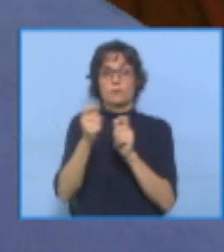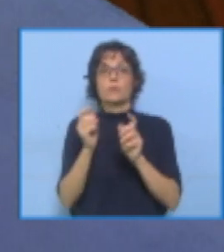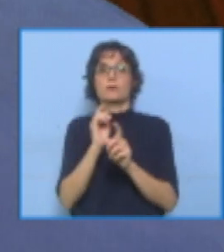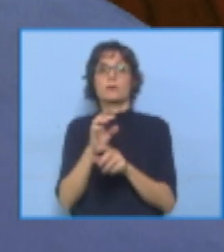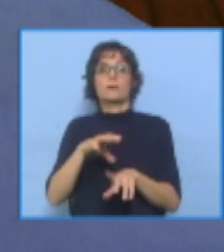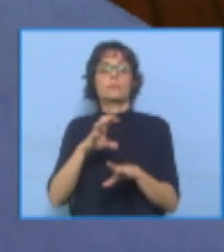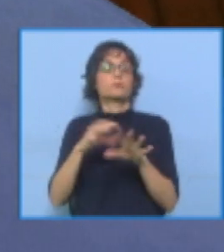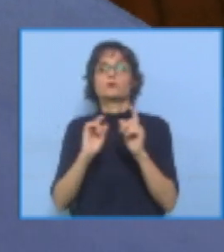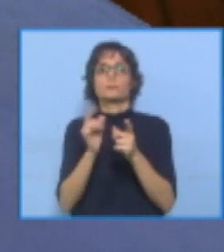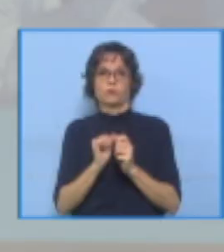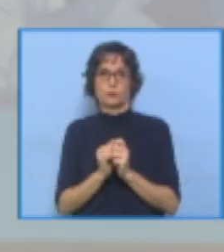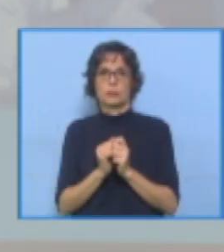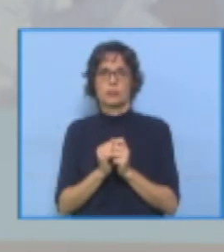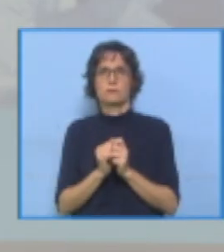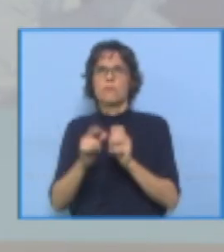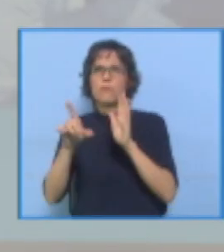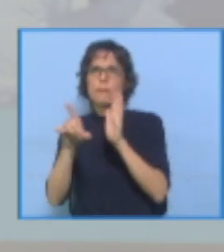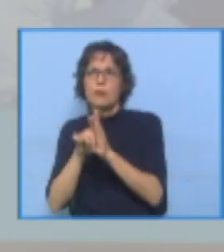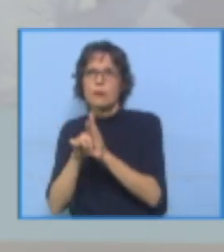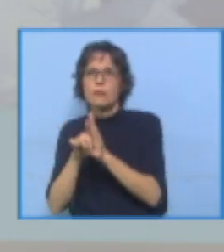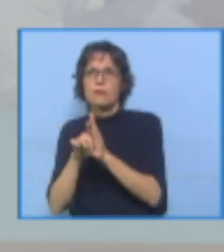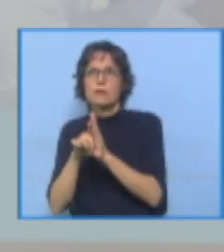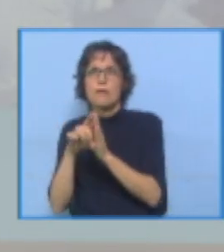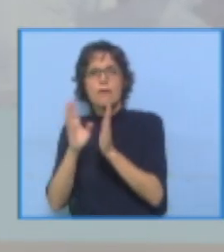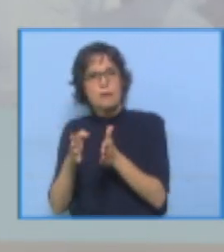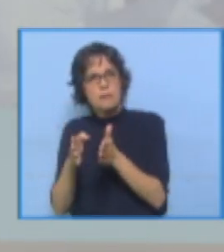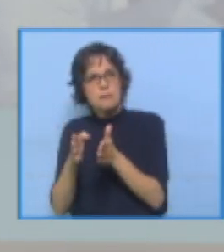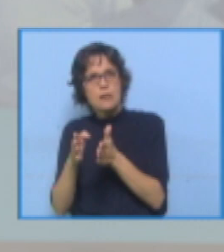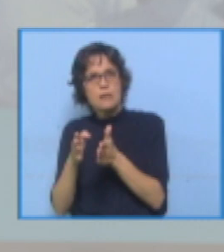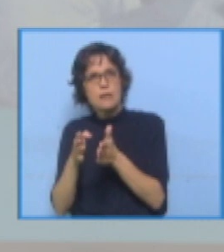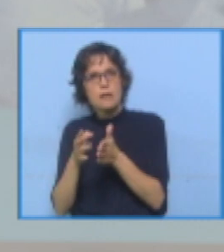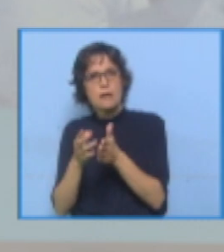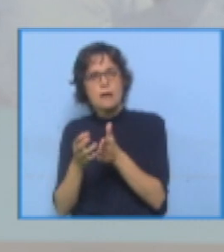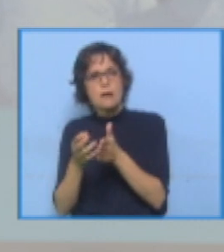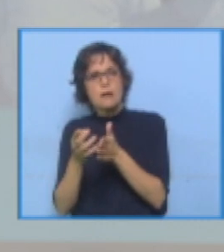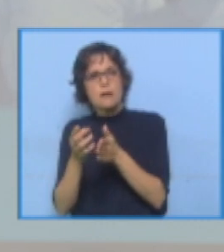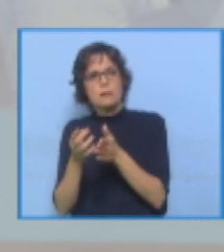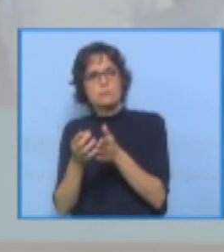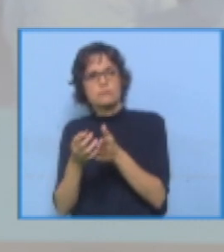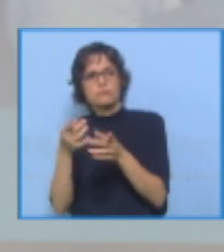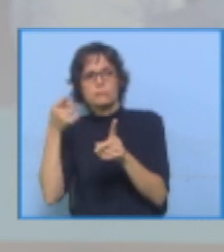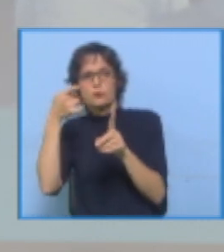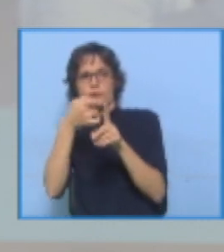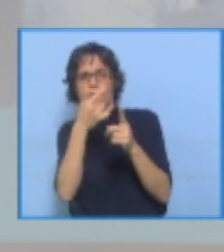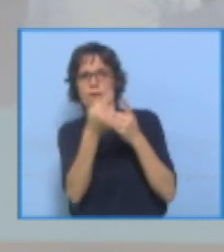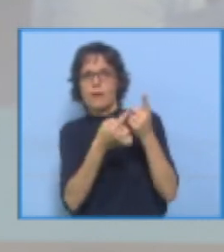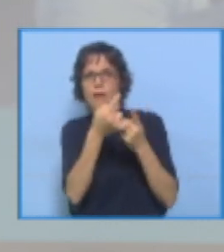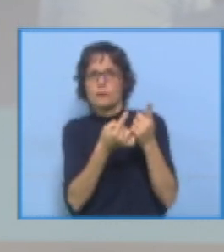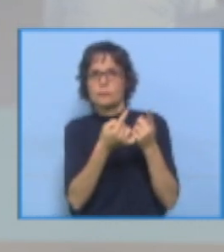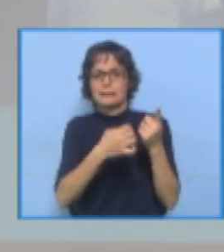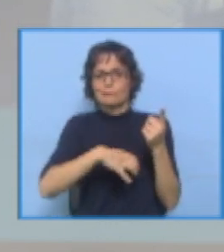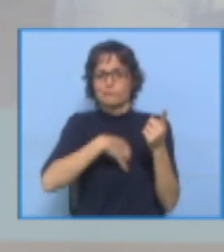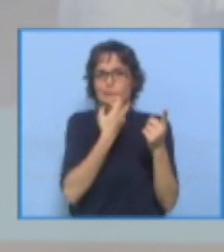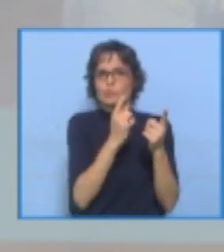coisas de bom senso, é um sintoma grave, não só da falta de transparência, como também da falta de noção